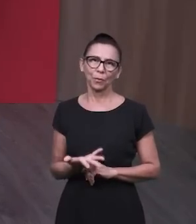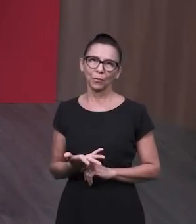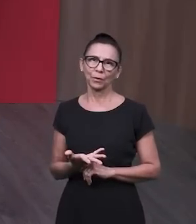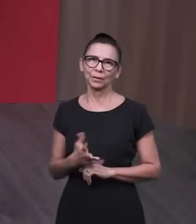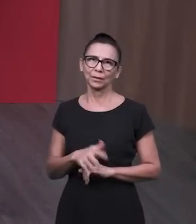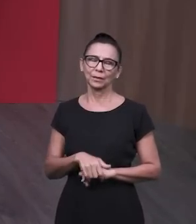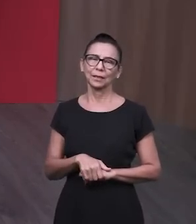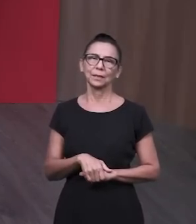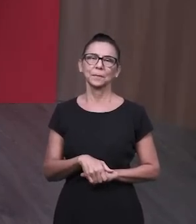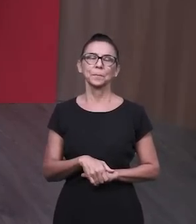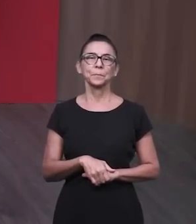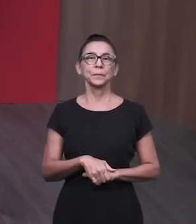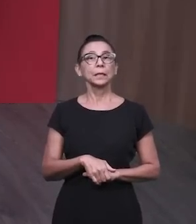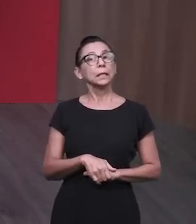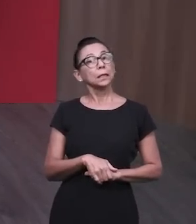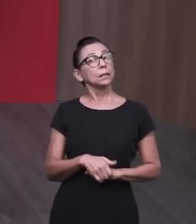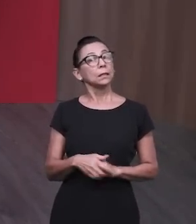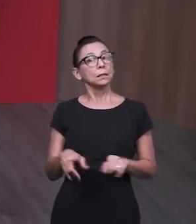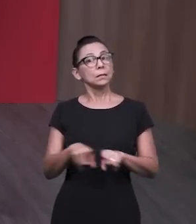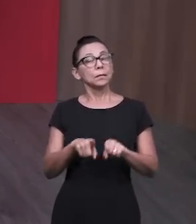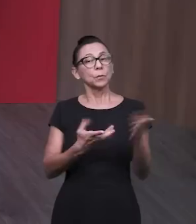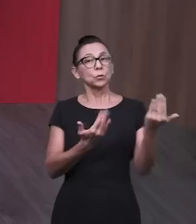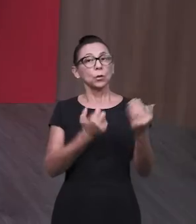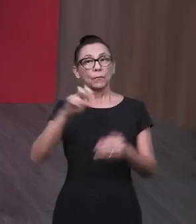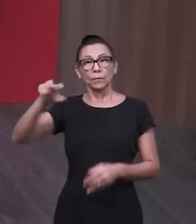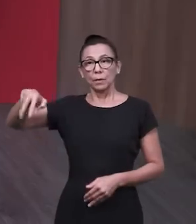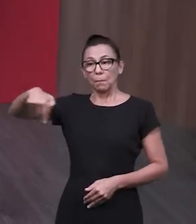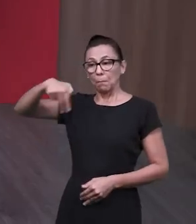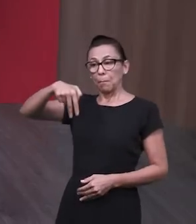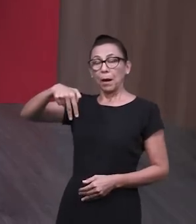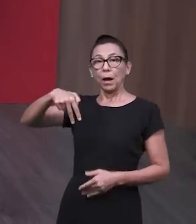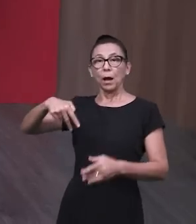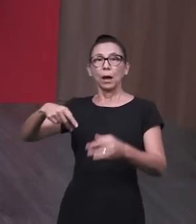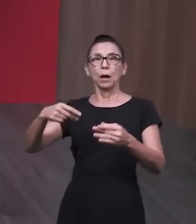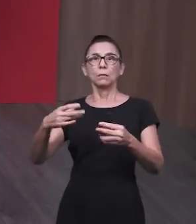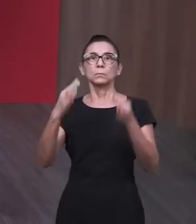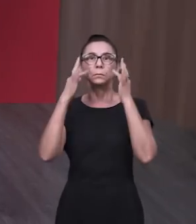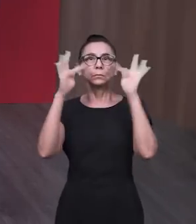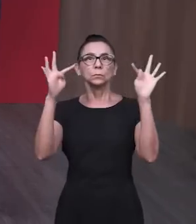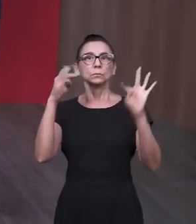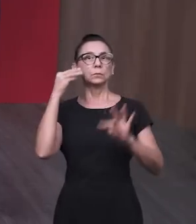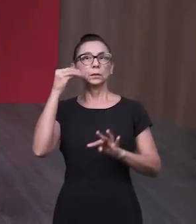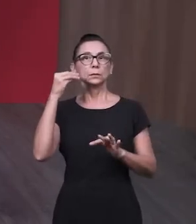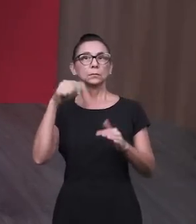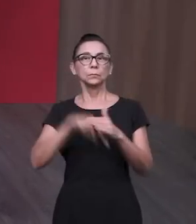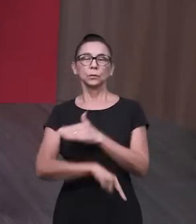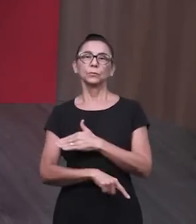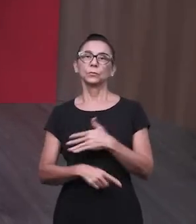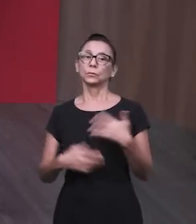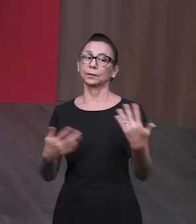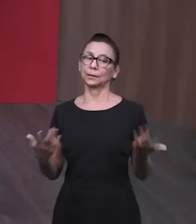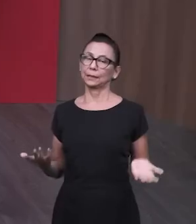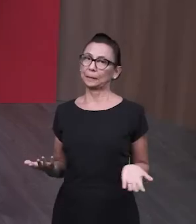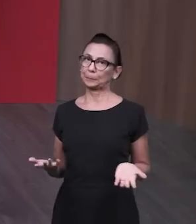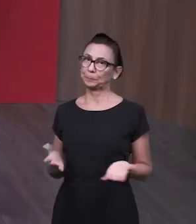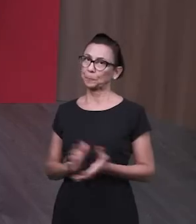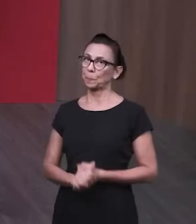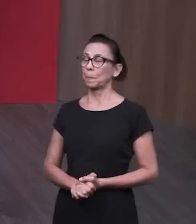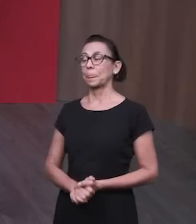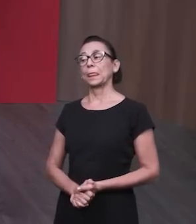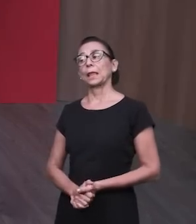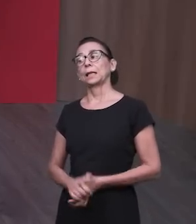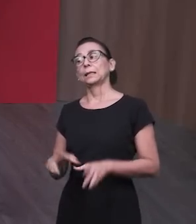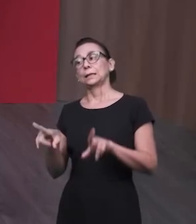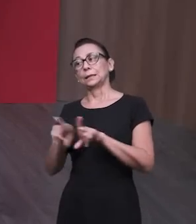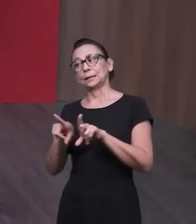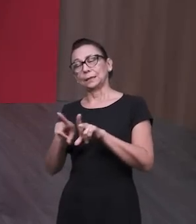quando eles estão indo à frente contar experiências, como algumas que nós ouvimos aqui hoje, são profundas. Fora o trabalho